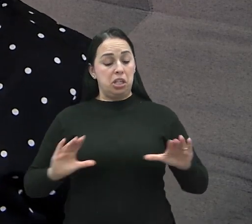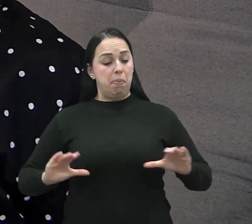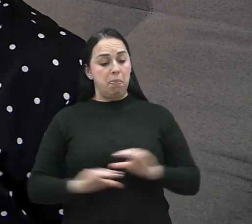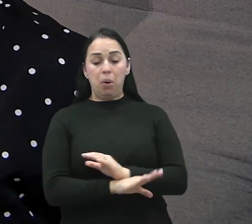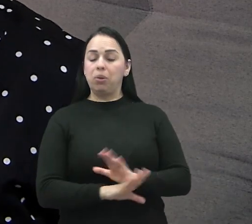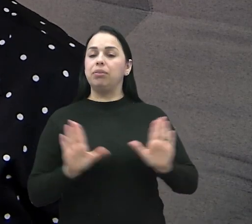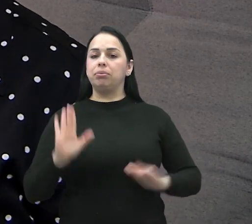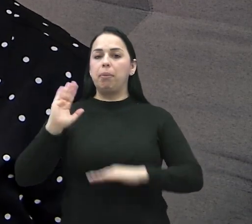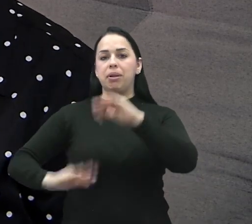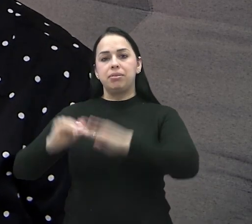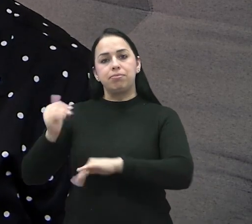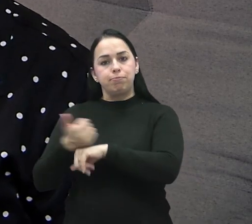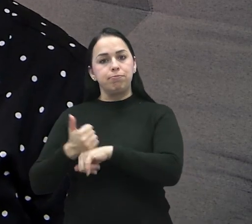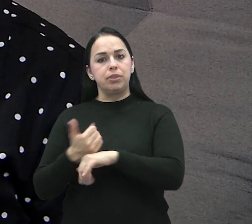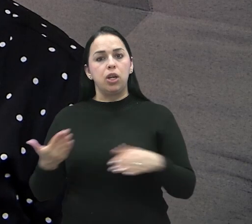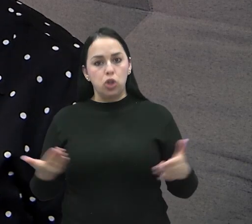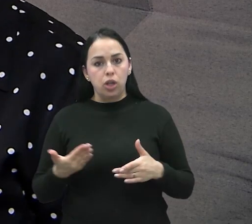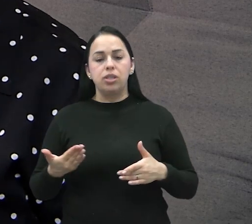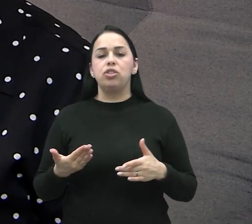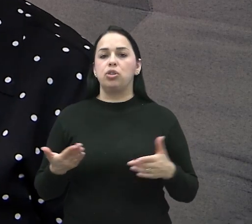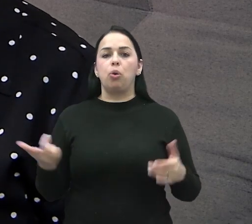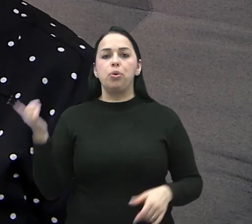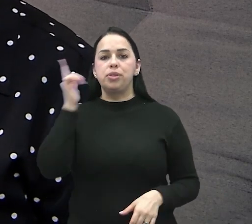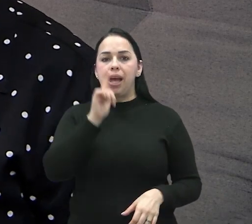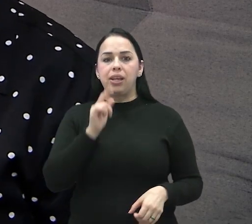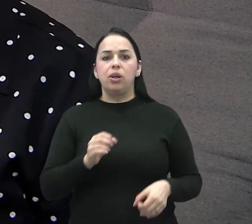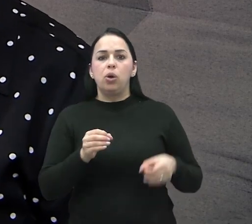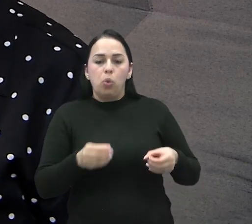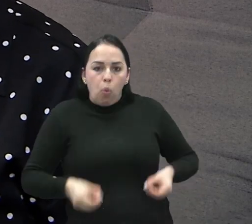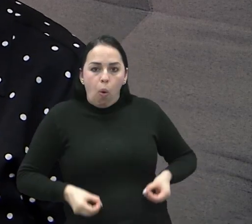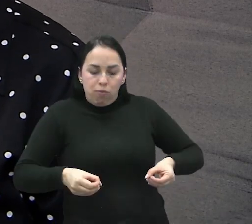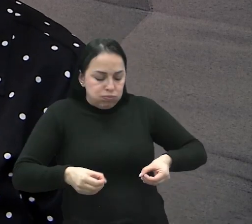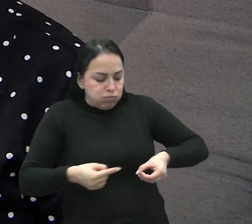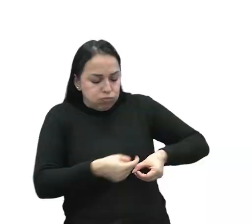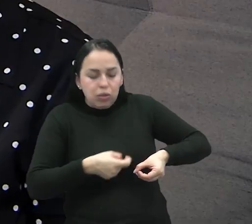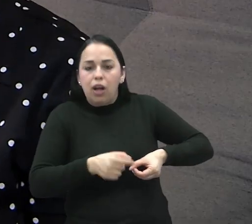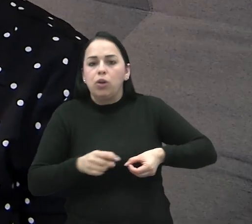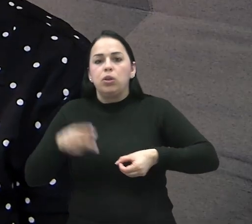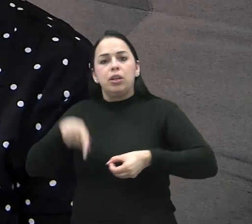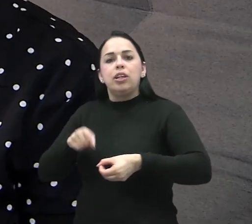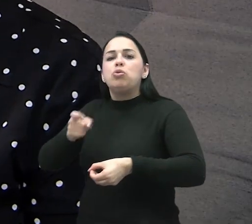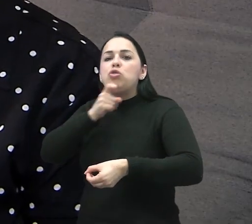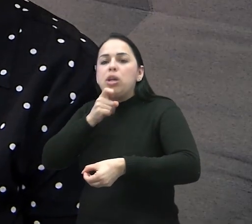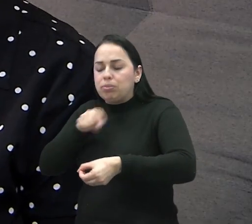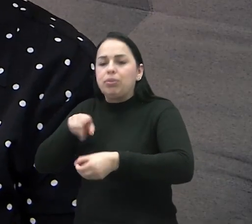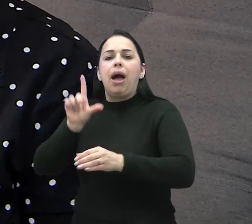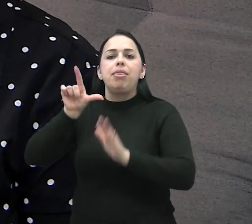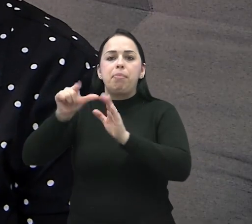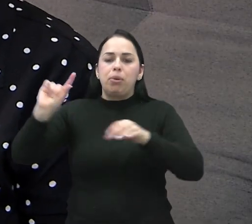vamos dizer assim, mais plena, mais realizada pessoalmente. E hoje tem esse recurso do congelamento de óvulos que pode ajudar. E se assim, existe